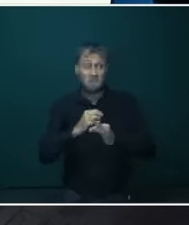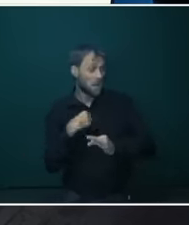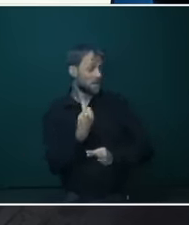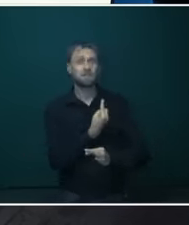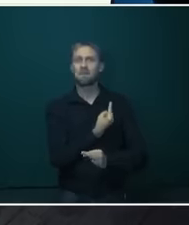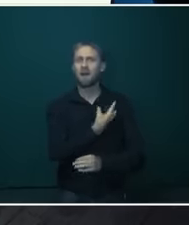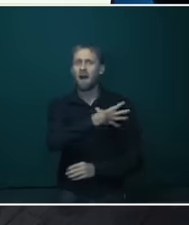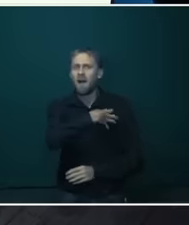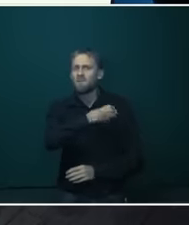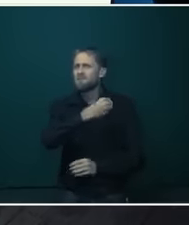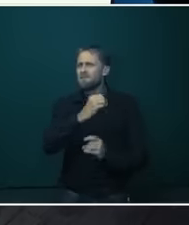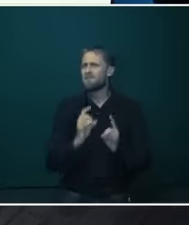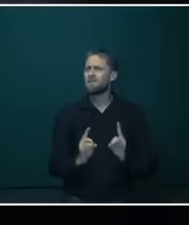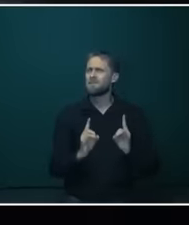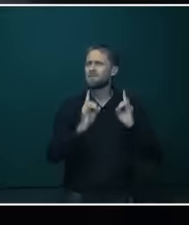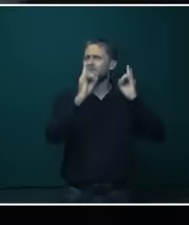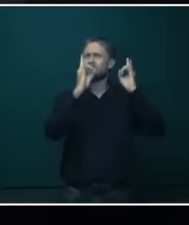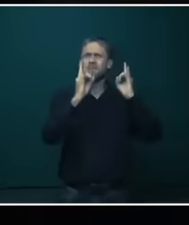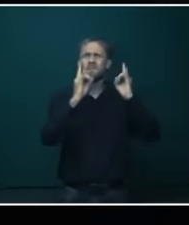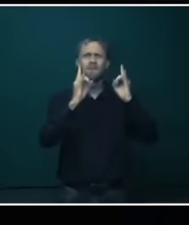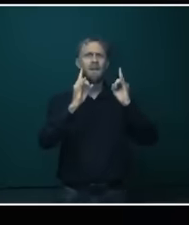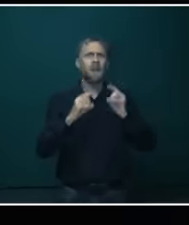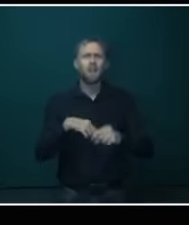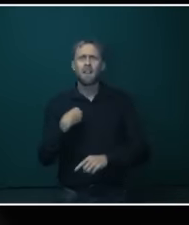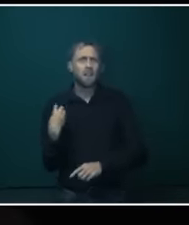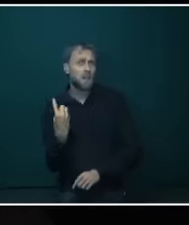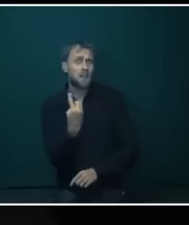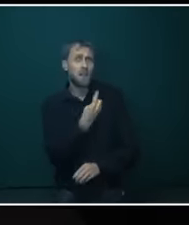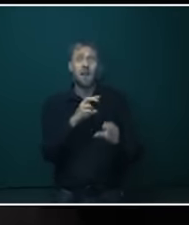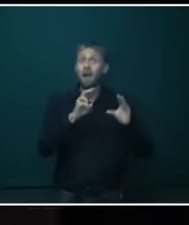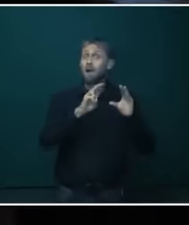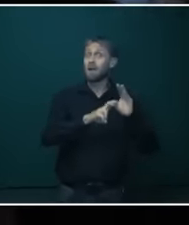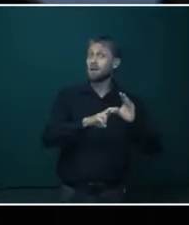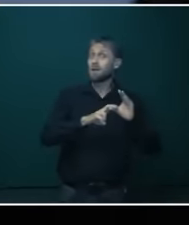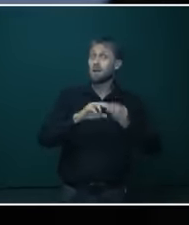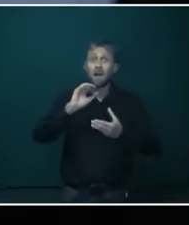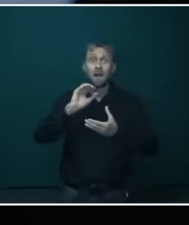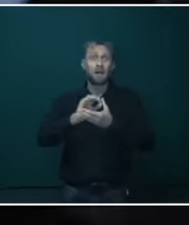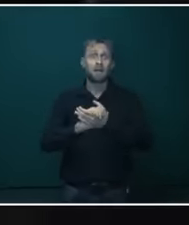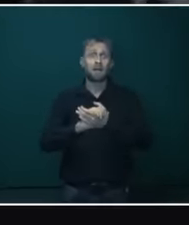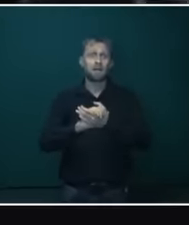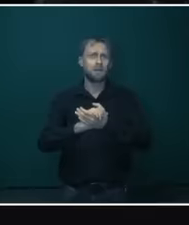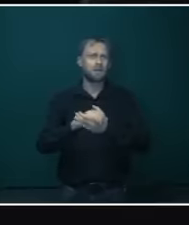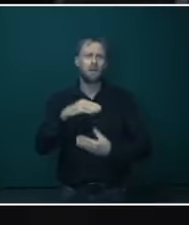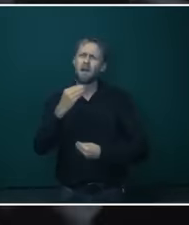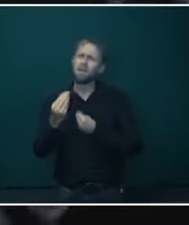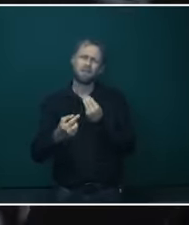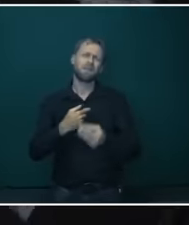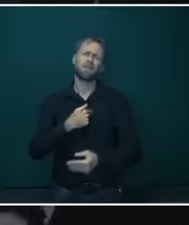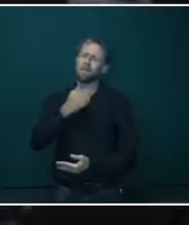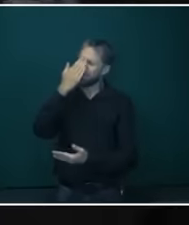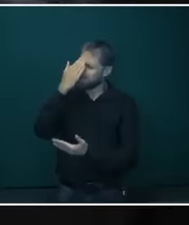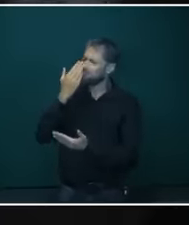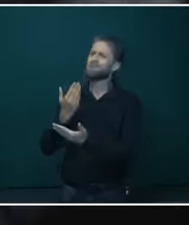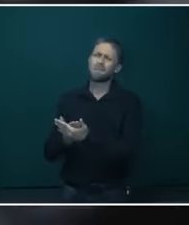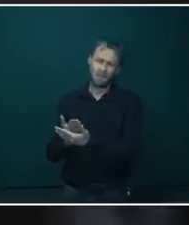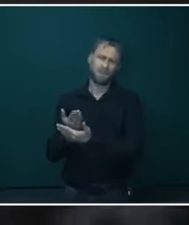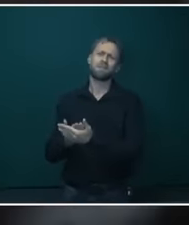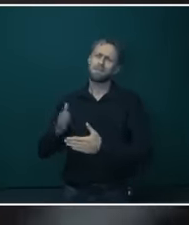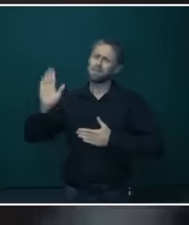nossos filhos, nosso apartamento, da nossa lua de mel, do nosso casamento. Como pude